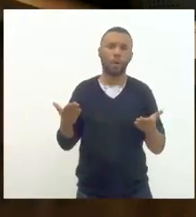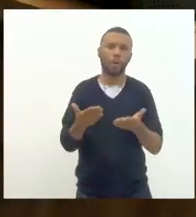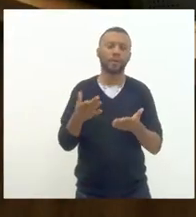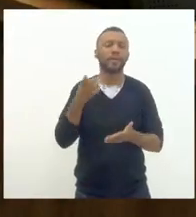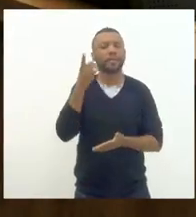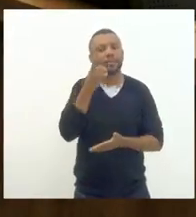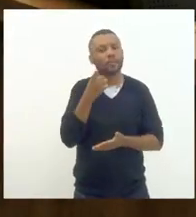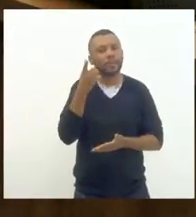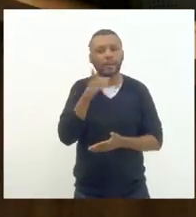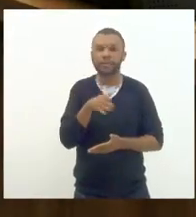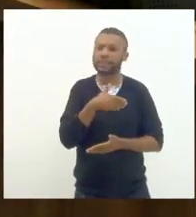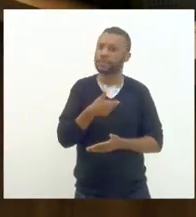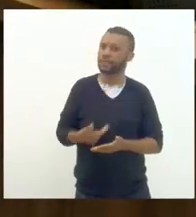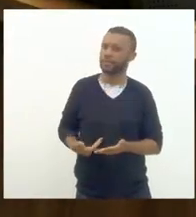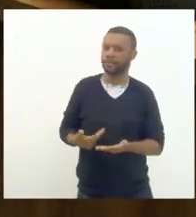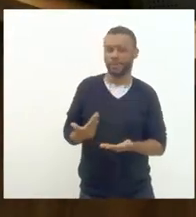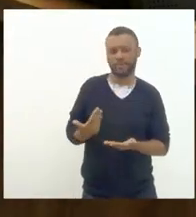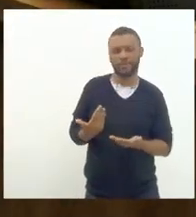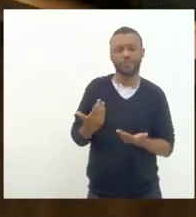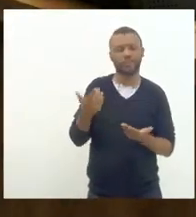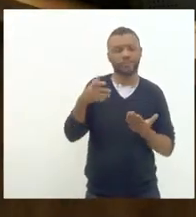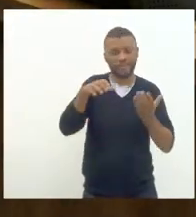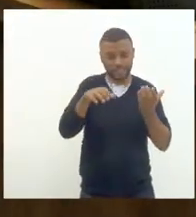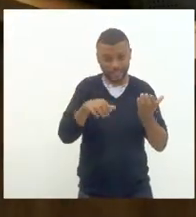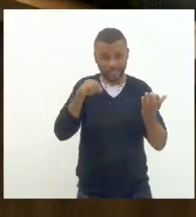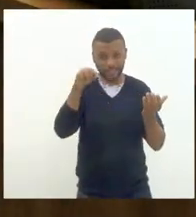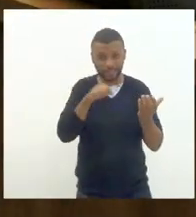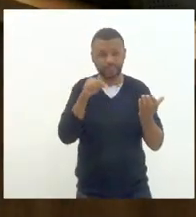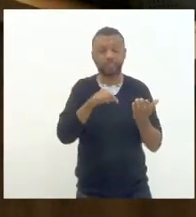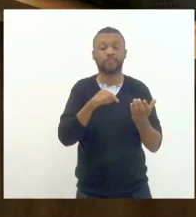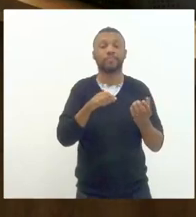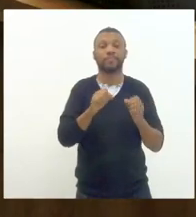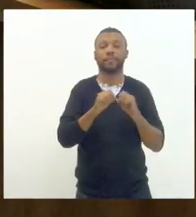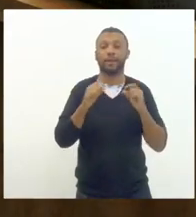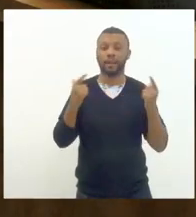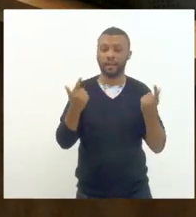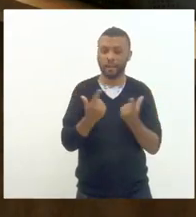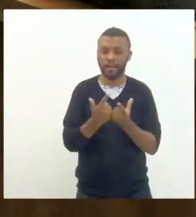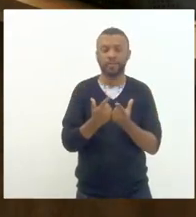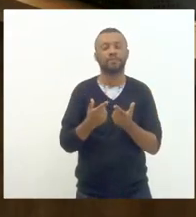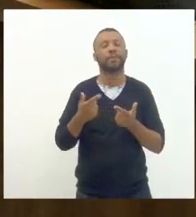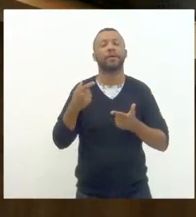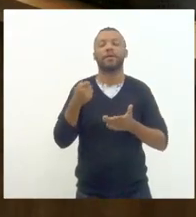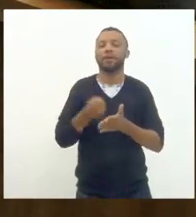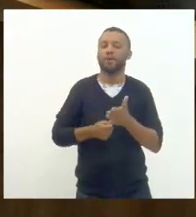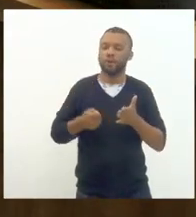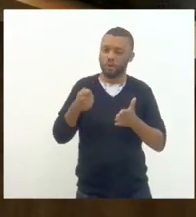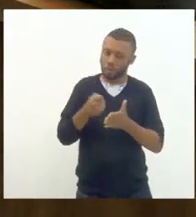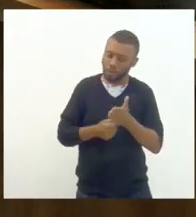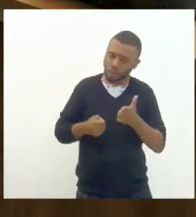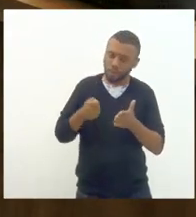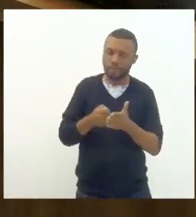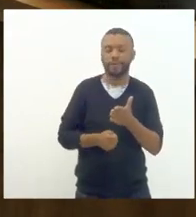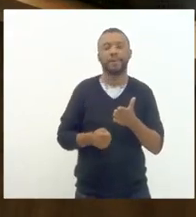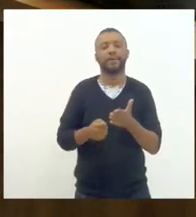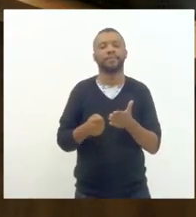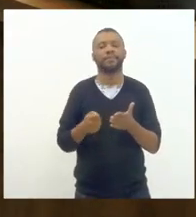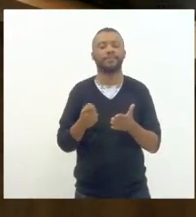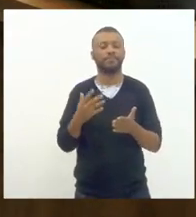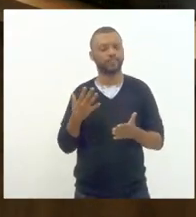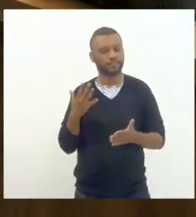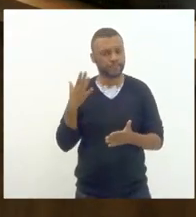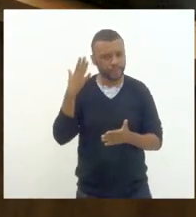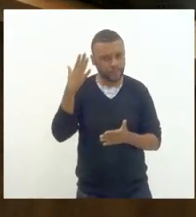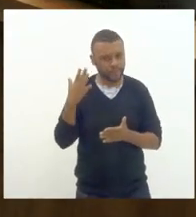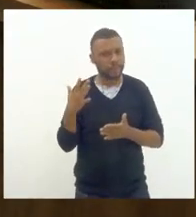deputada estadual nessa casa, com 3 mandatos, também uma lutadora, juntamente com tantos outros deputados e deputadas aqui,